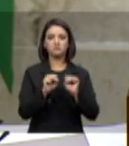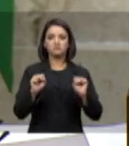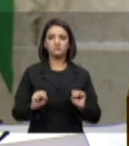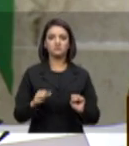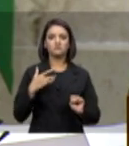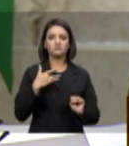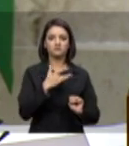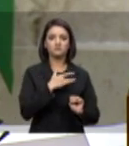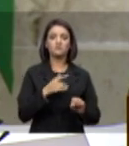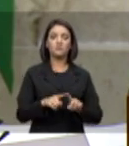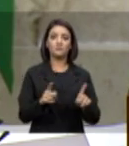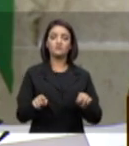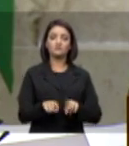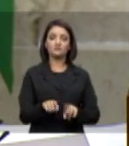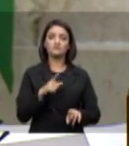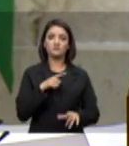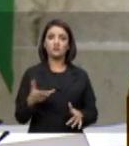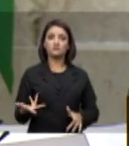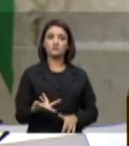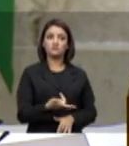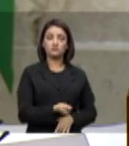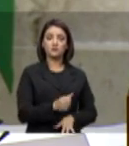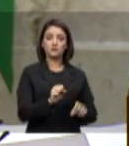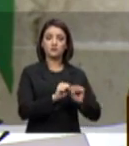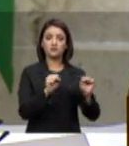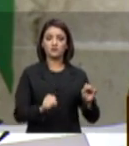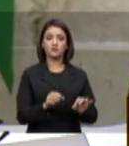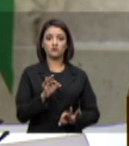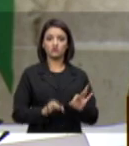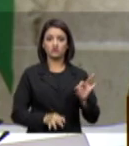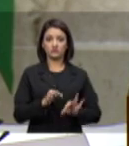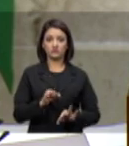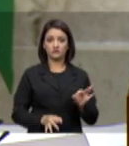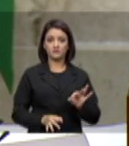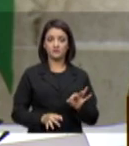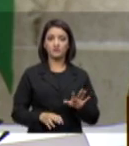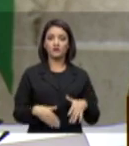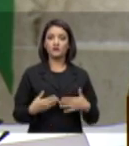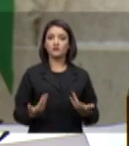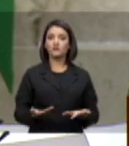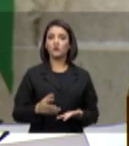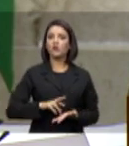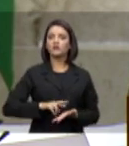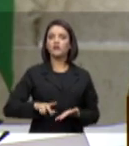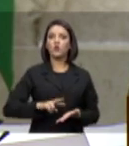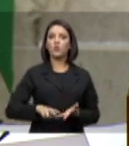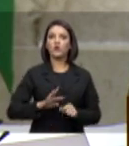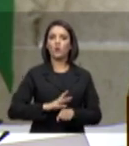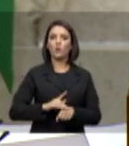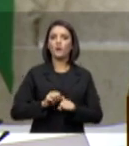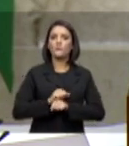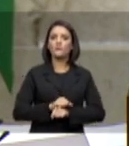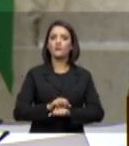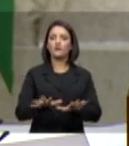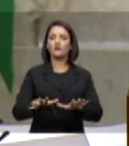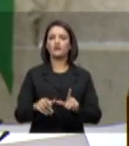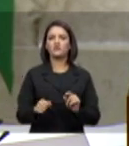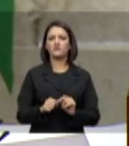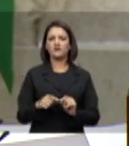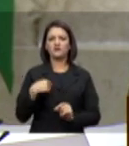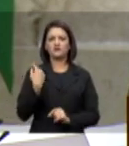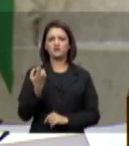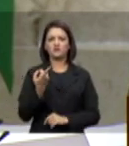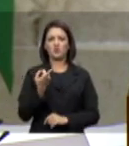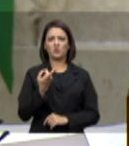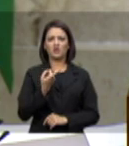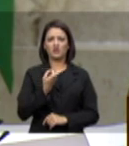no sistema de justiça e não foi uma epidemia não é uma epidemia que nos faça desacreditar